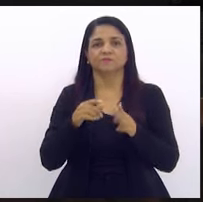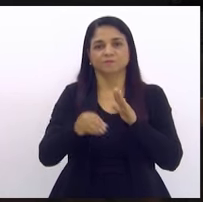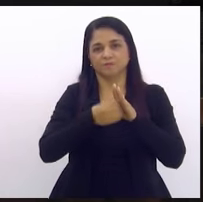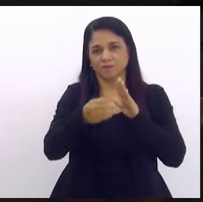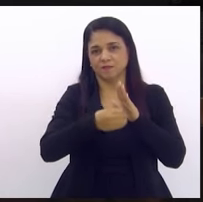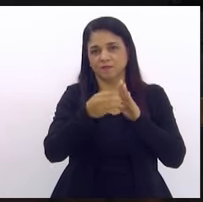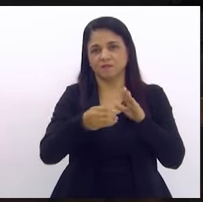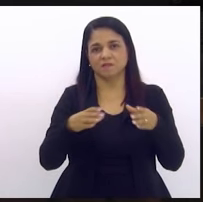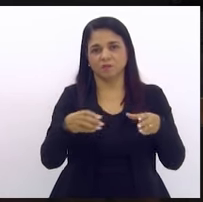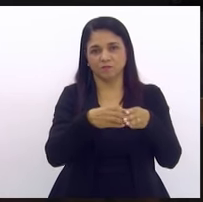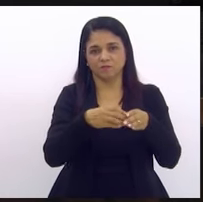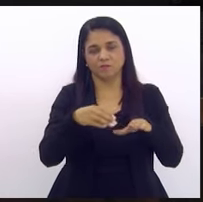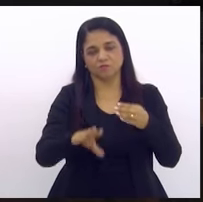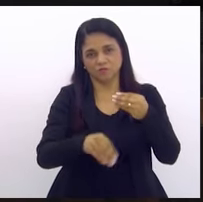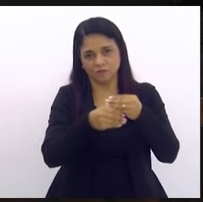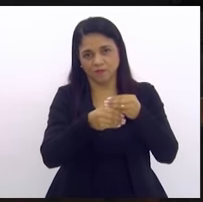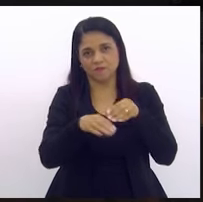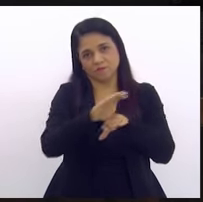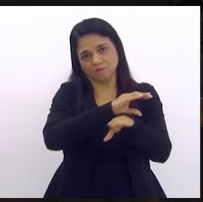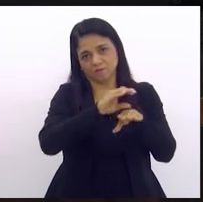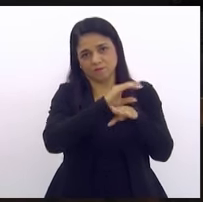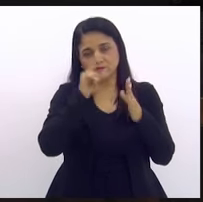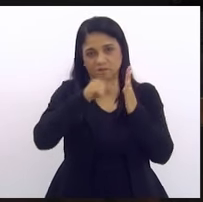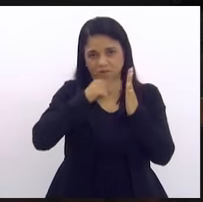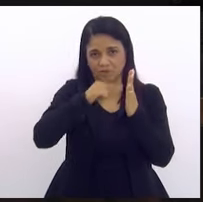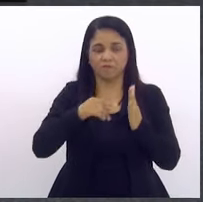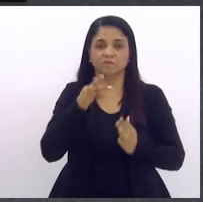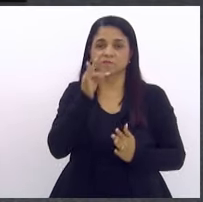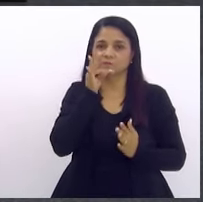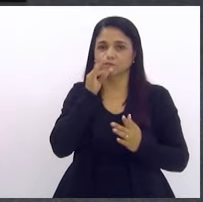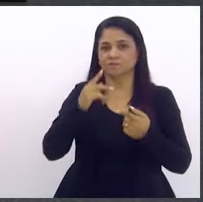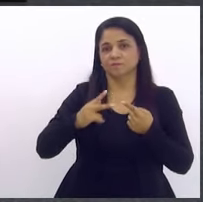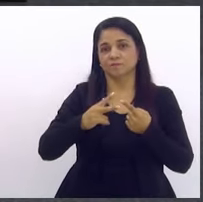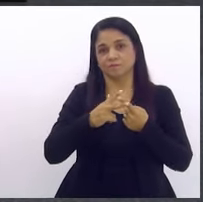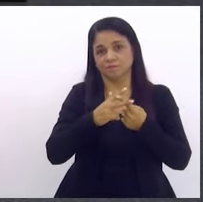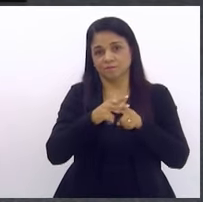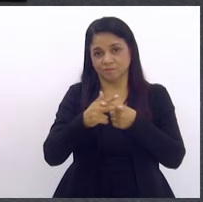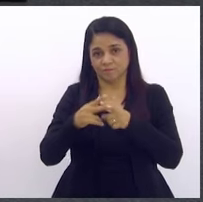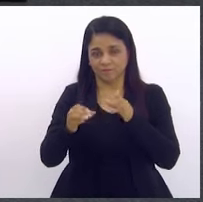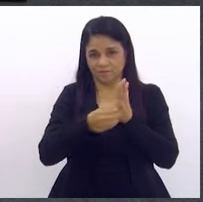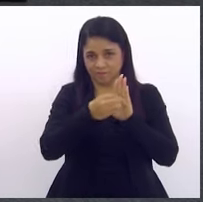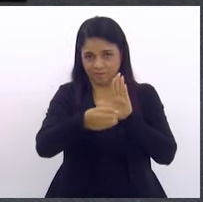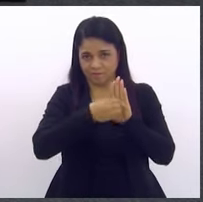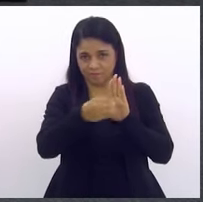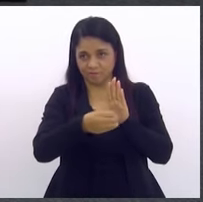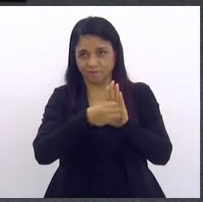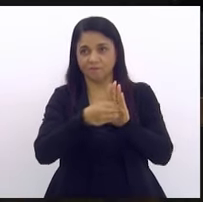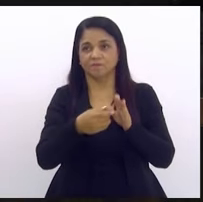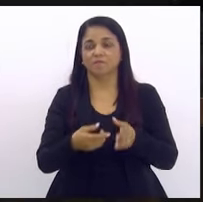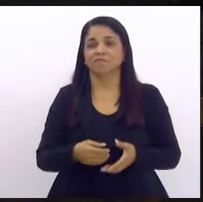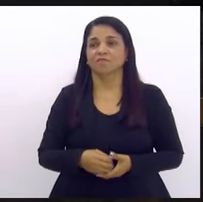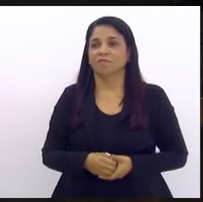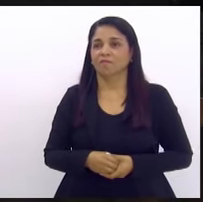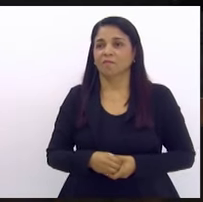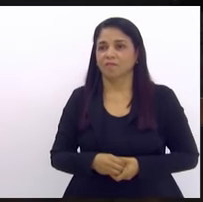de parecer da Comissão de Emendas Constitucionais e vetos, deputado Jorge Felipe Neto. Parecer pela manutenção, presidente.